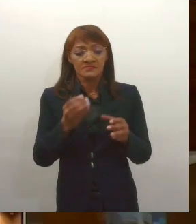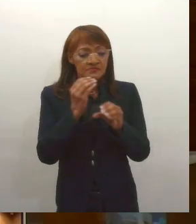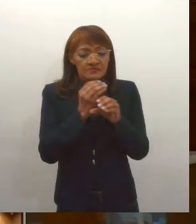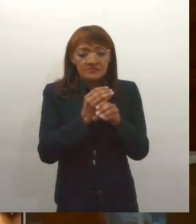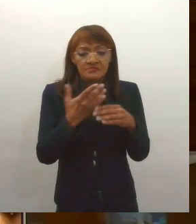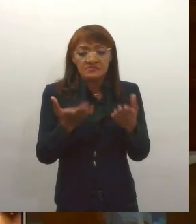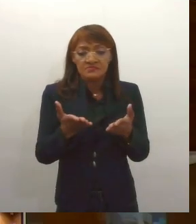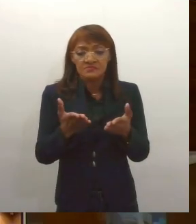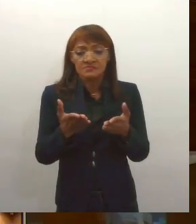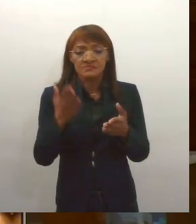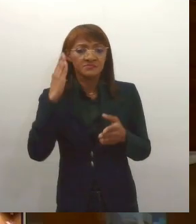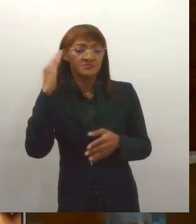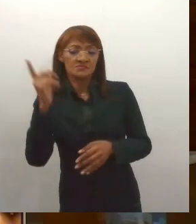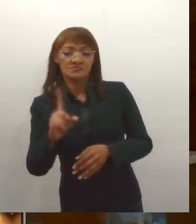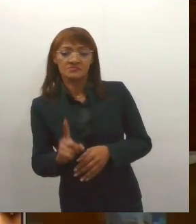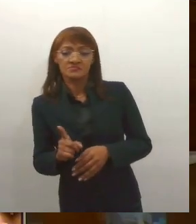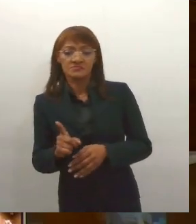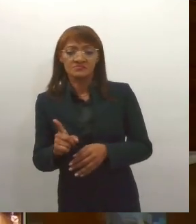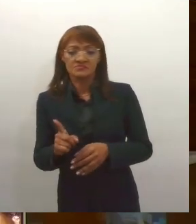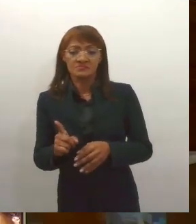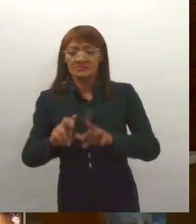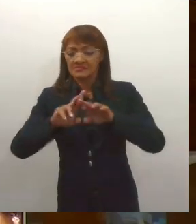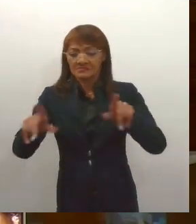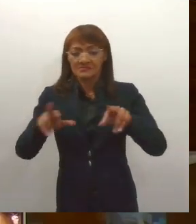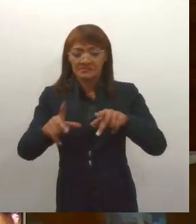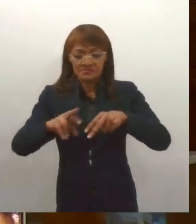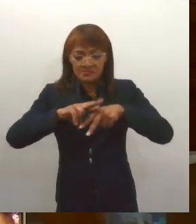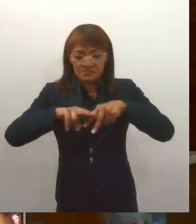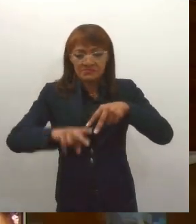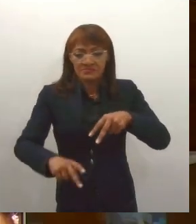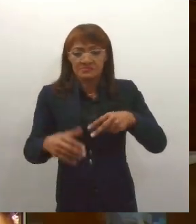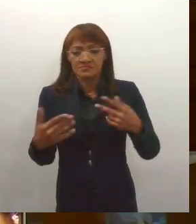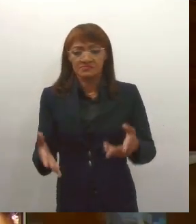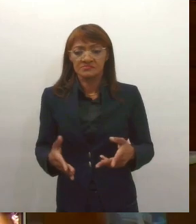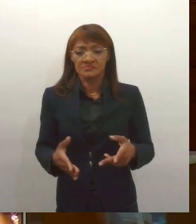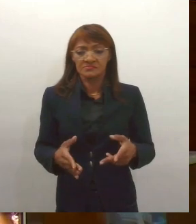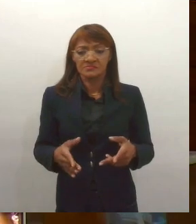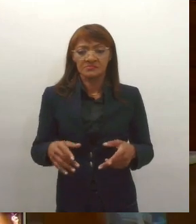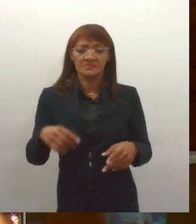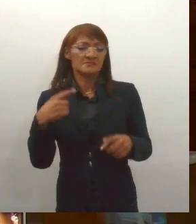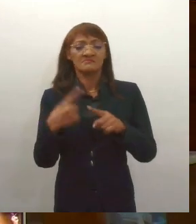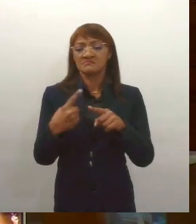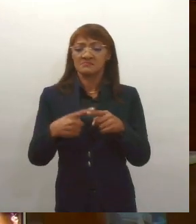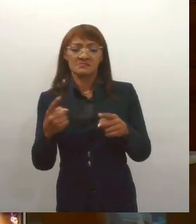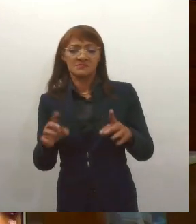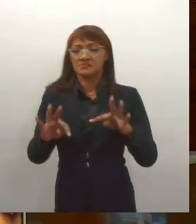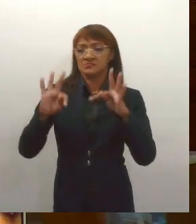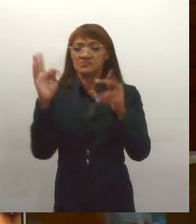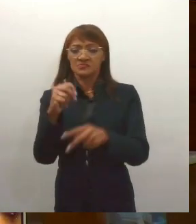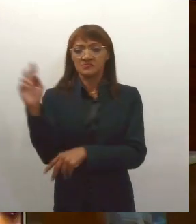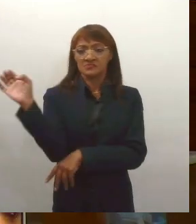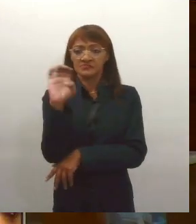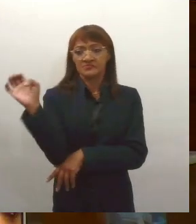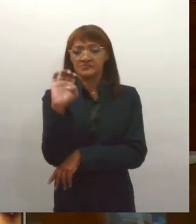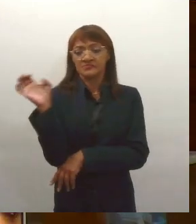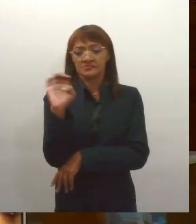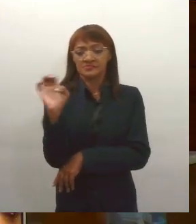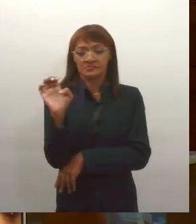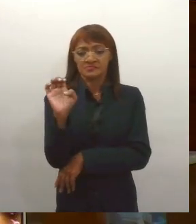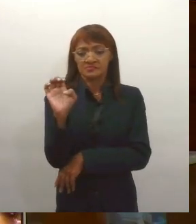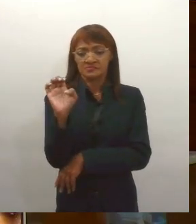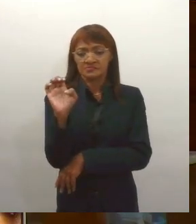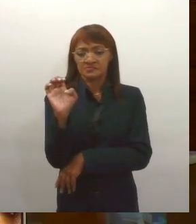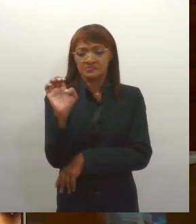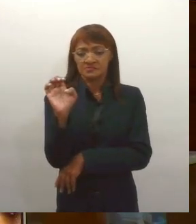identidade de gênero como ele confunde Ah é tudo né como ele disse no vídeo é tudo a mesma coisa